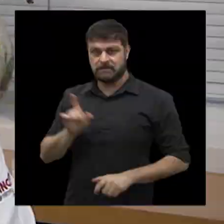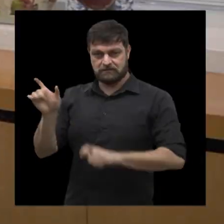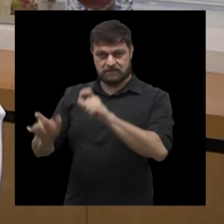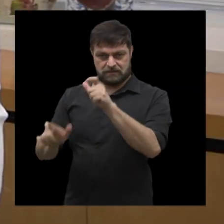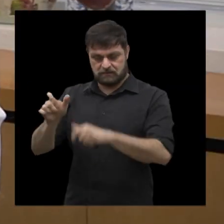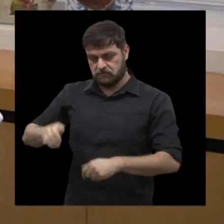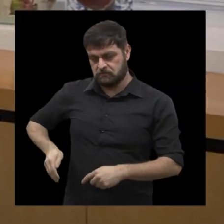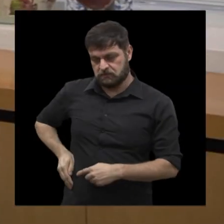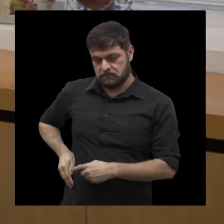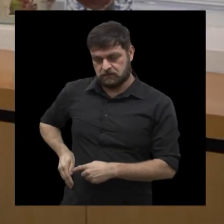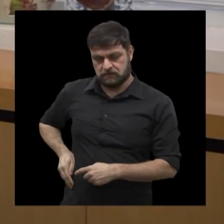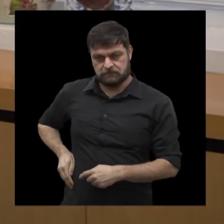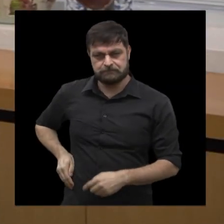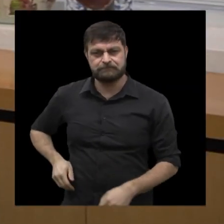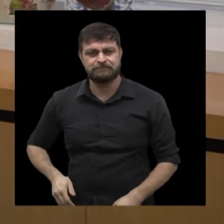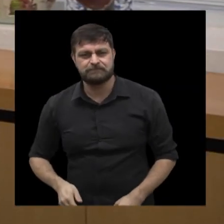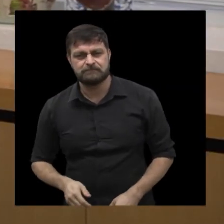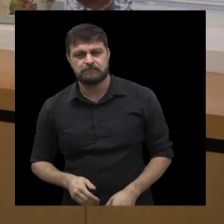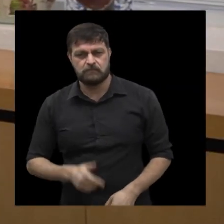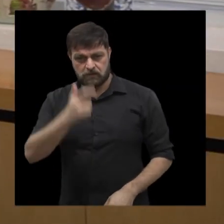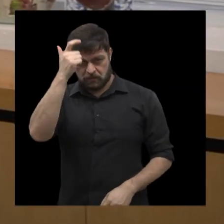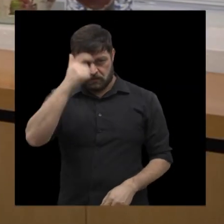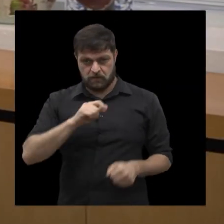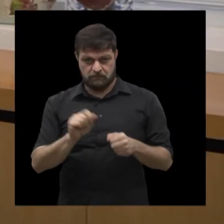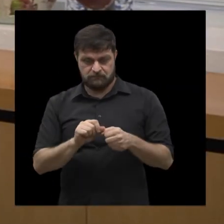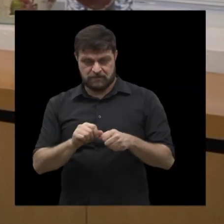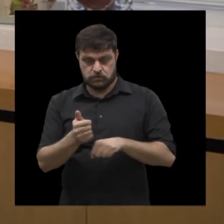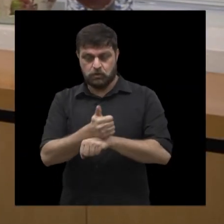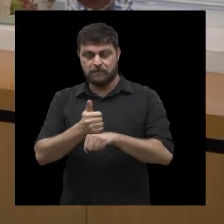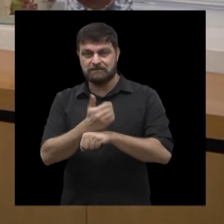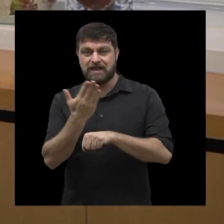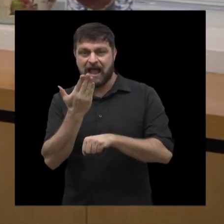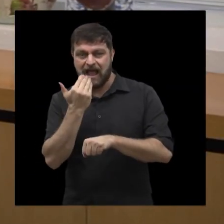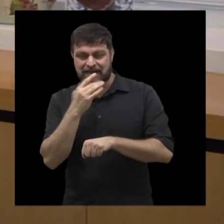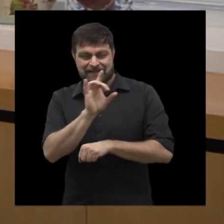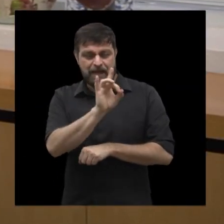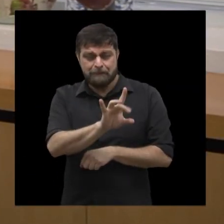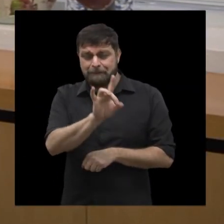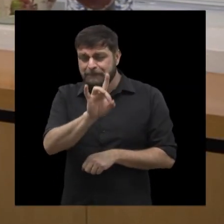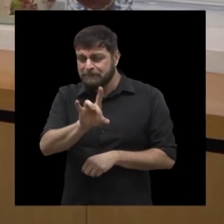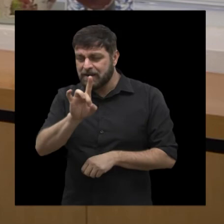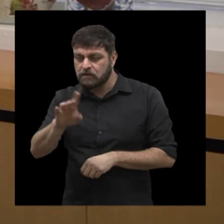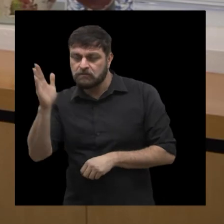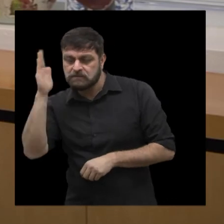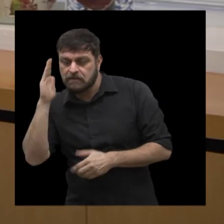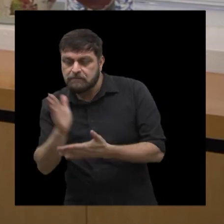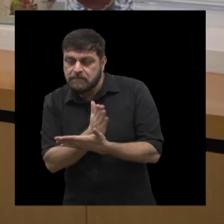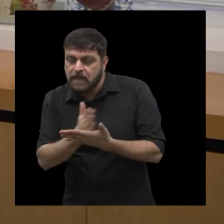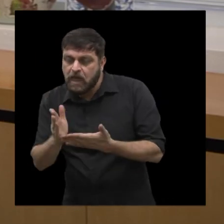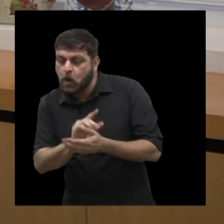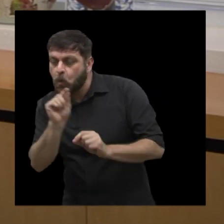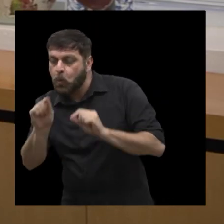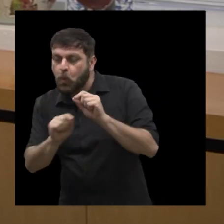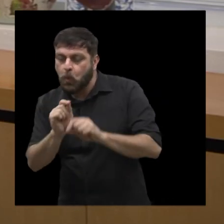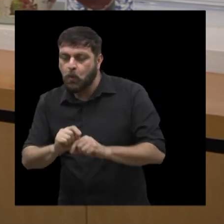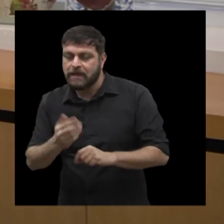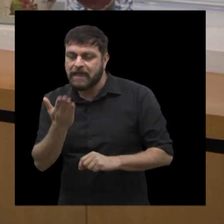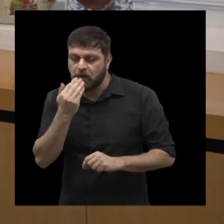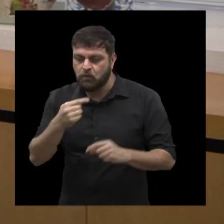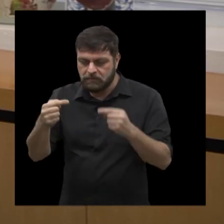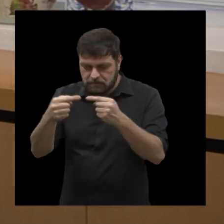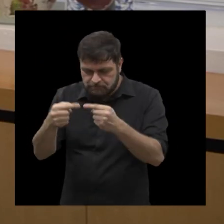também. Eu realizo atendimento nutricional individual para cada paciente. Realizamos